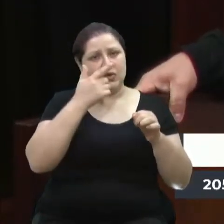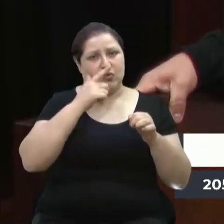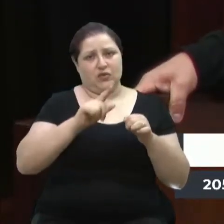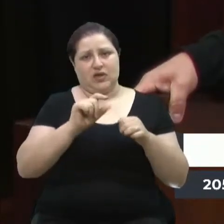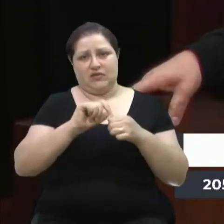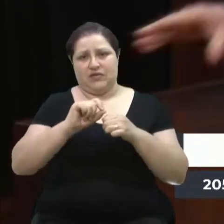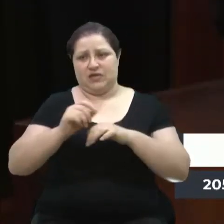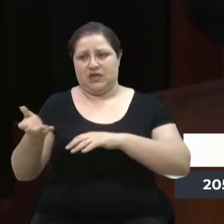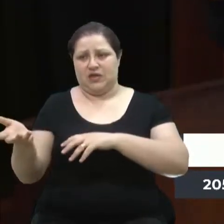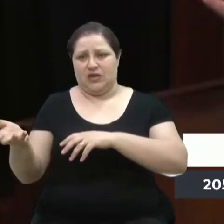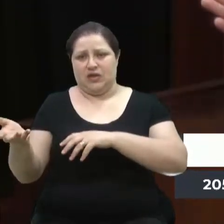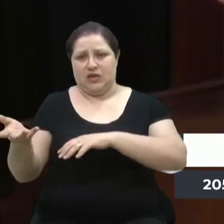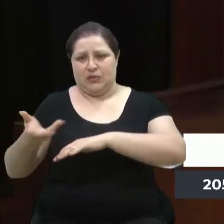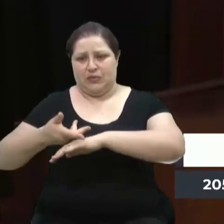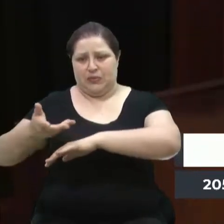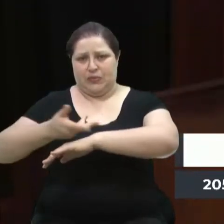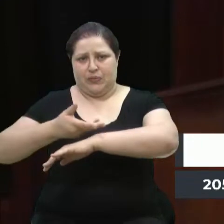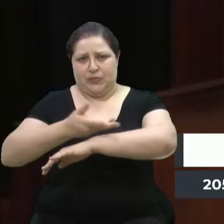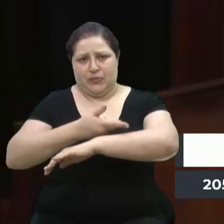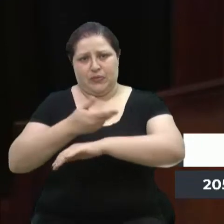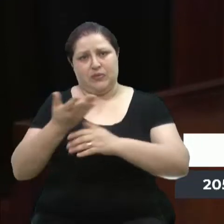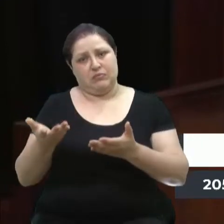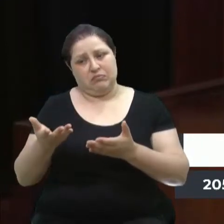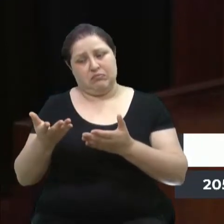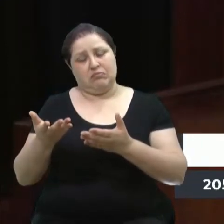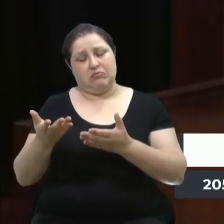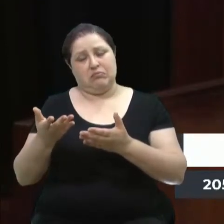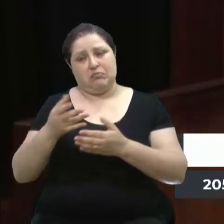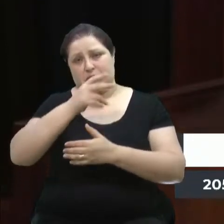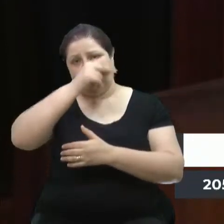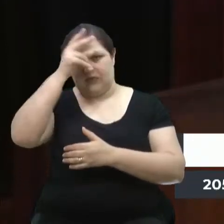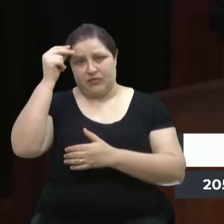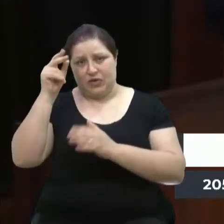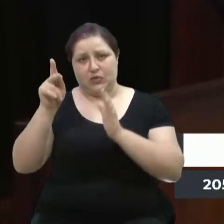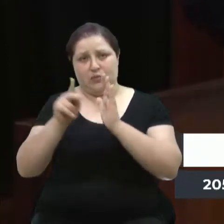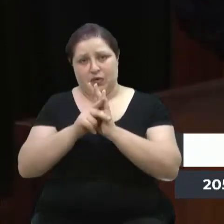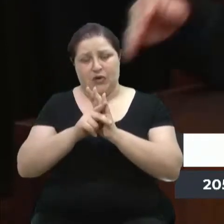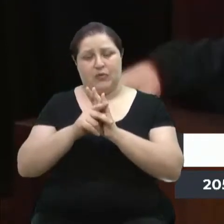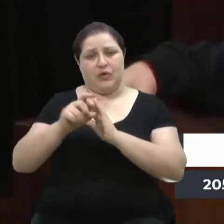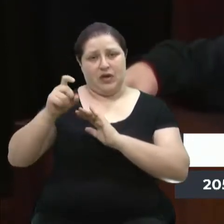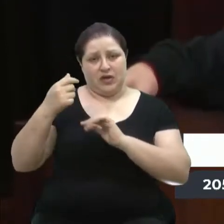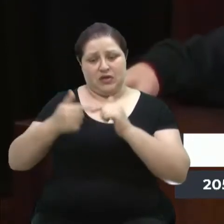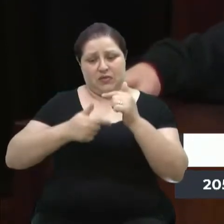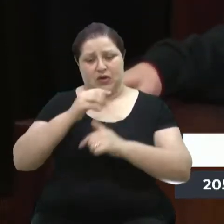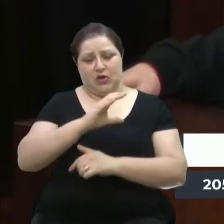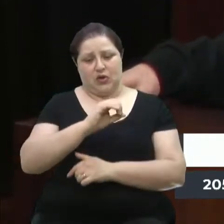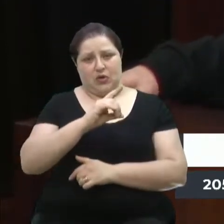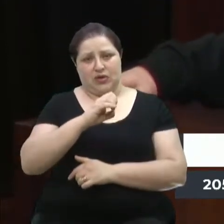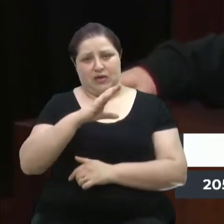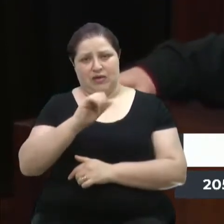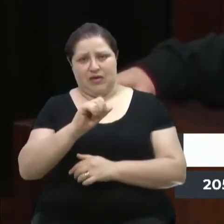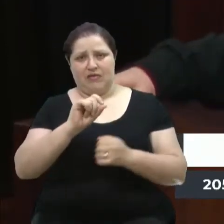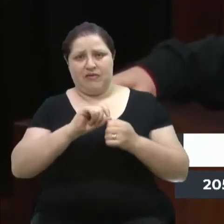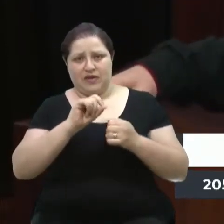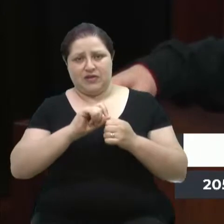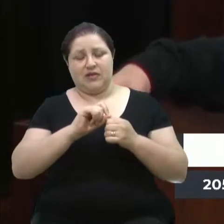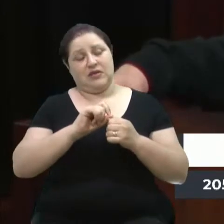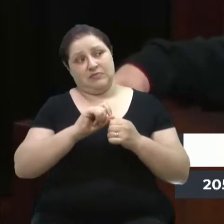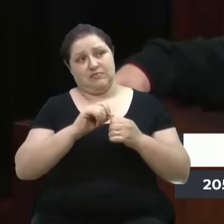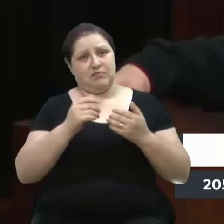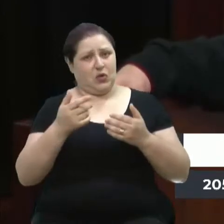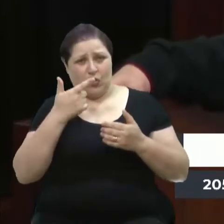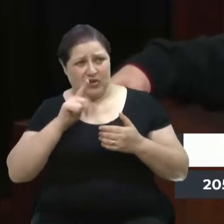prefeito que é oriundo da codeca Então vamos terceirizar prefeitura também porque se a Prefeitura não consegue nem a aí o vereador